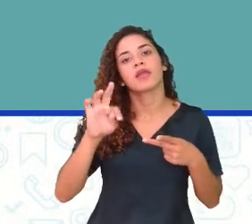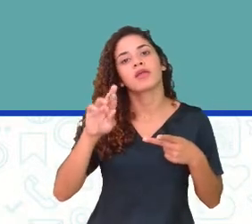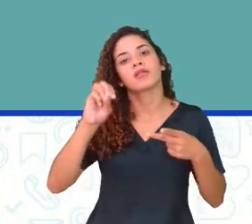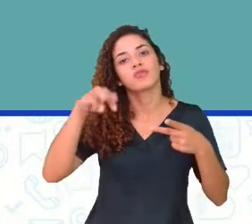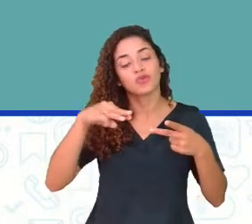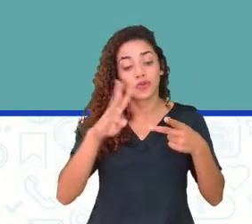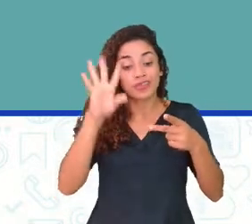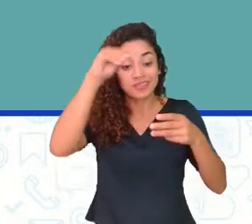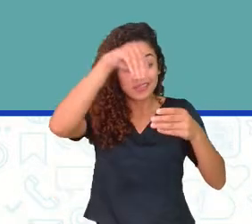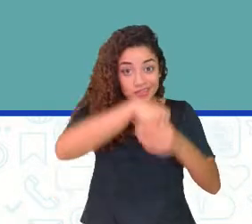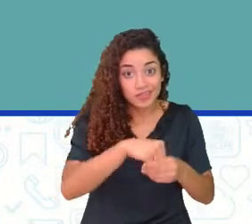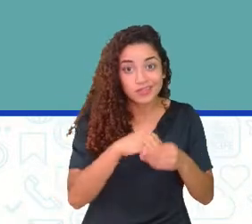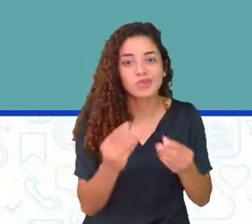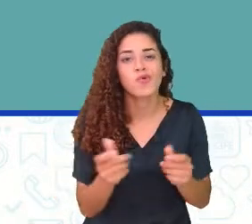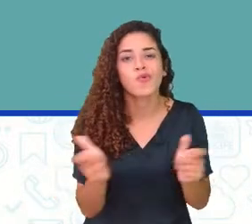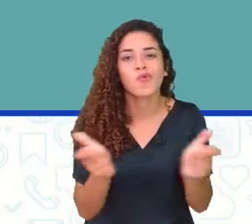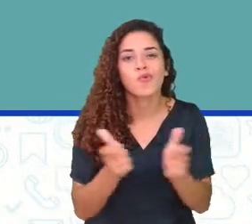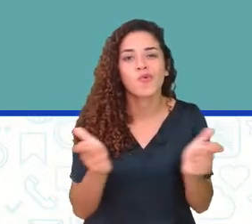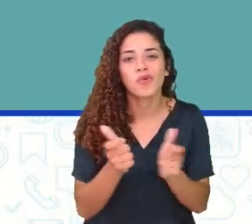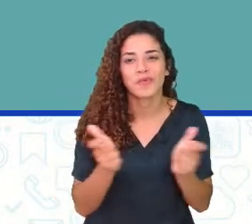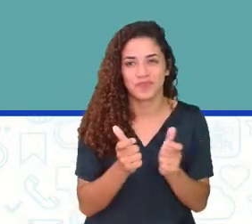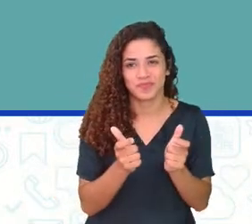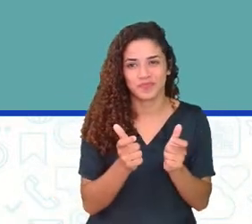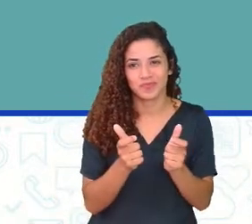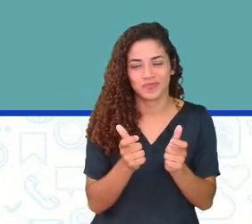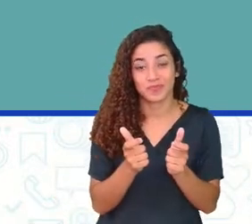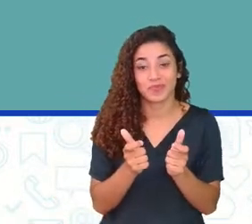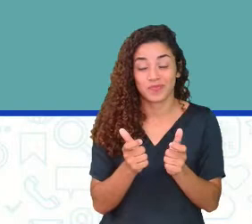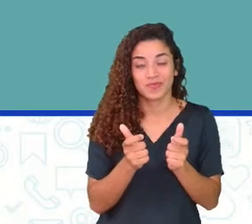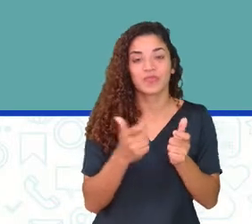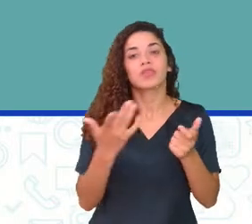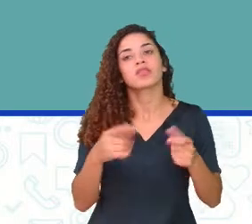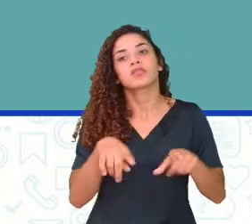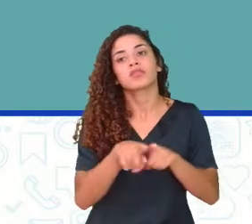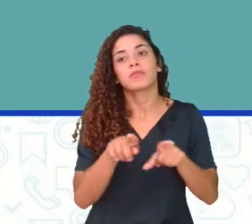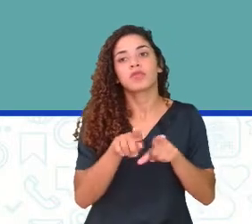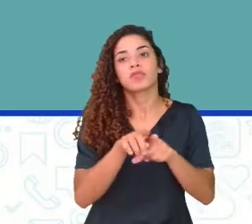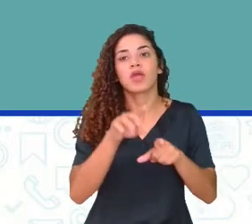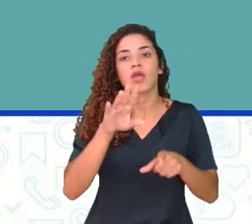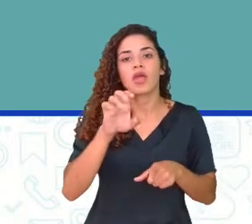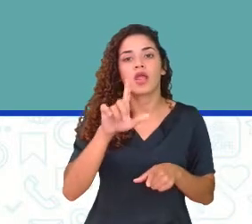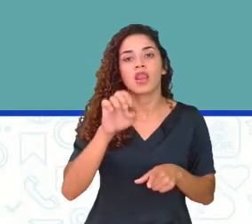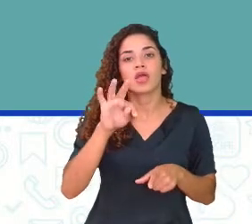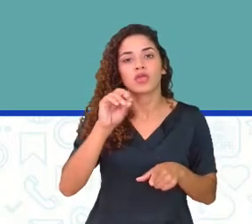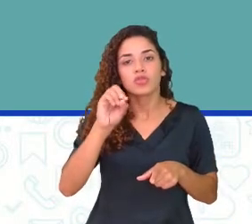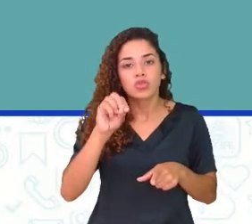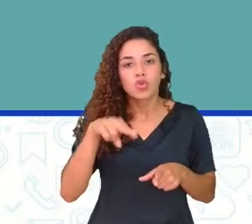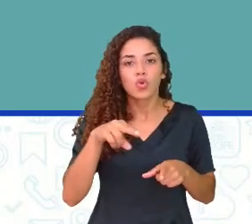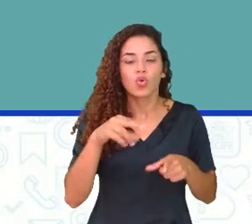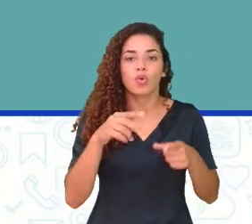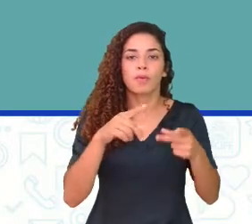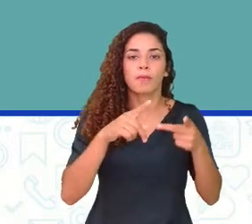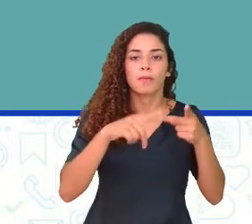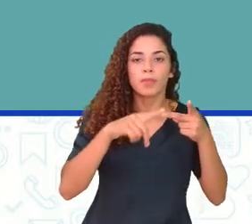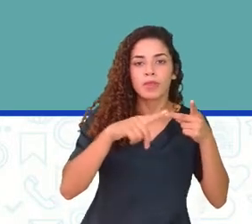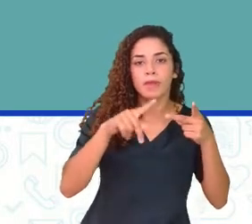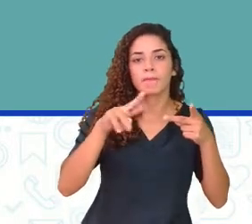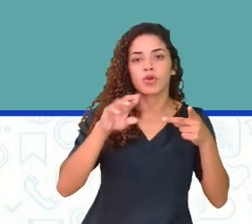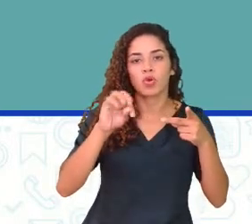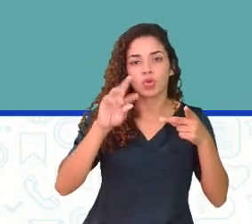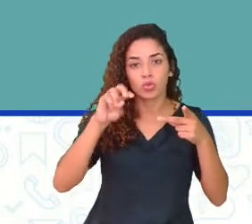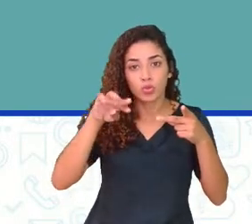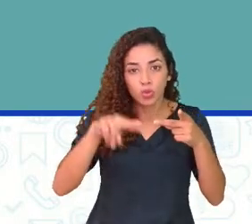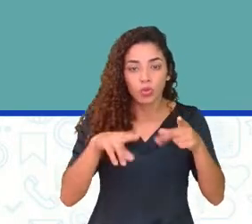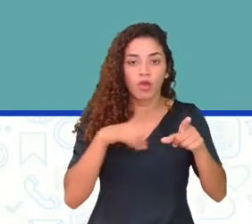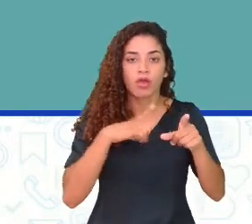com cargas positivas, os elétrons com cargas negativas. E essa movimentação faz com que